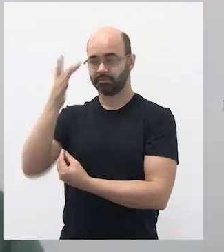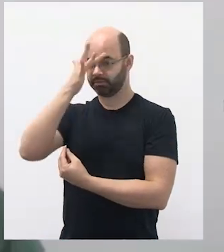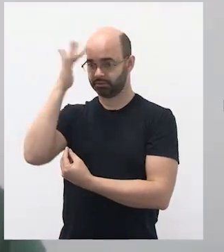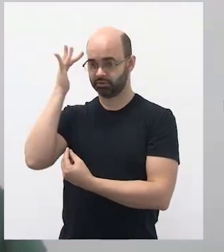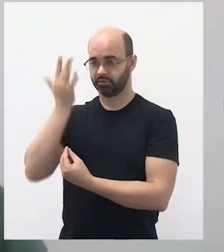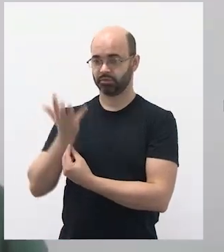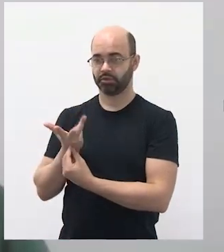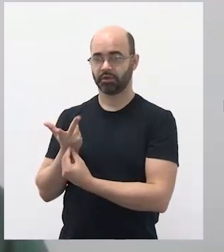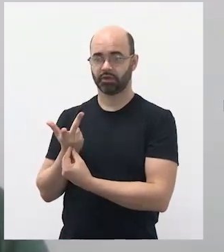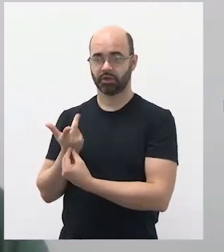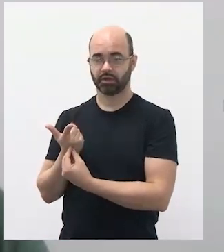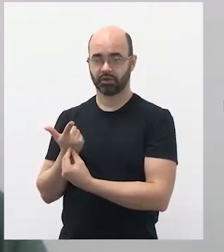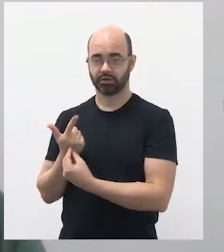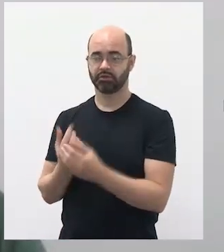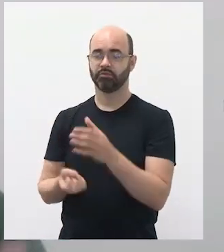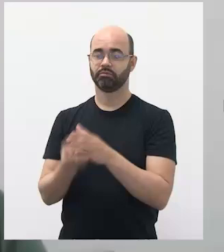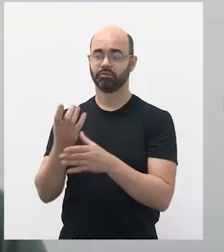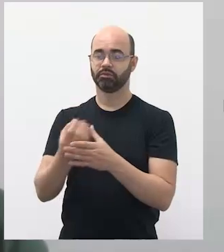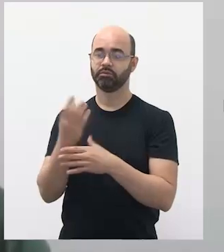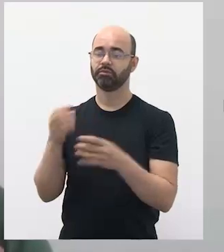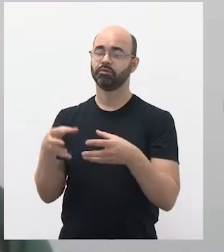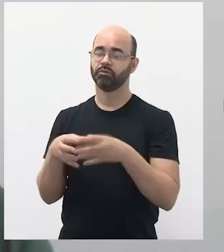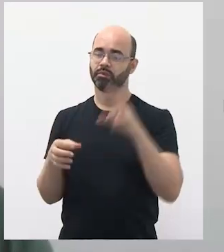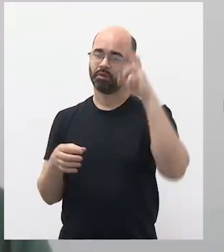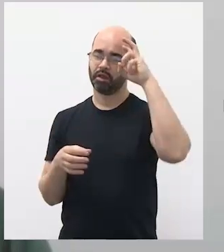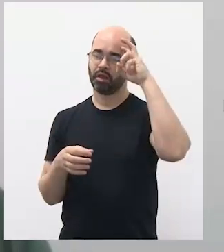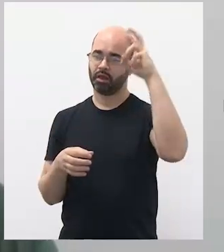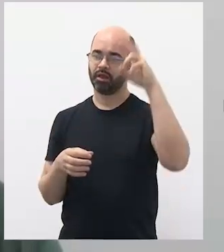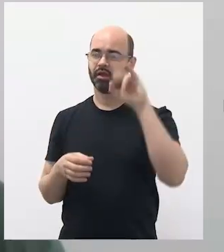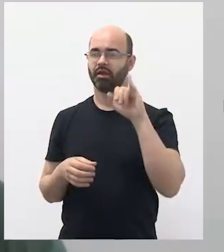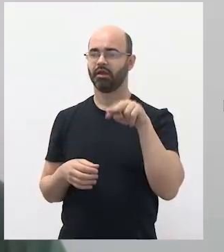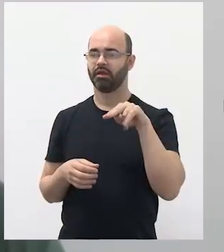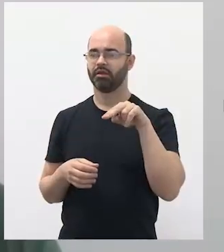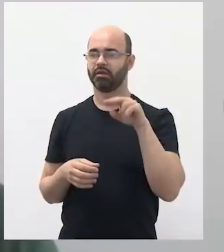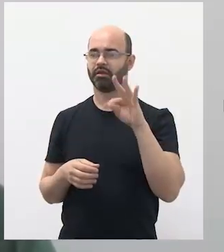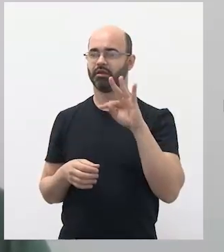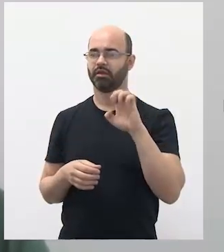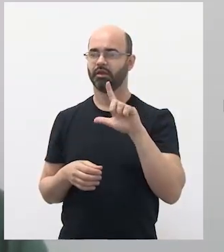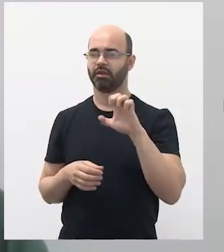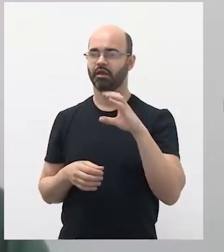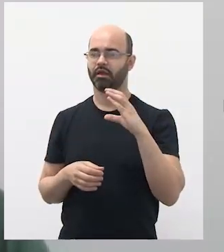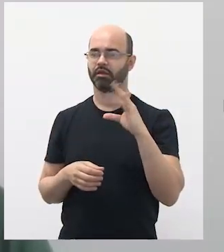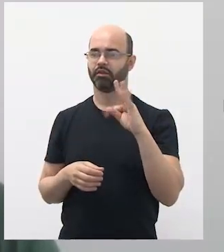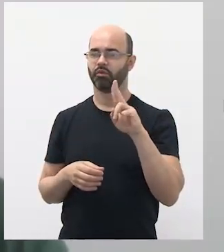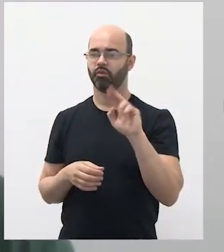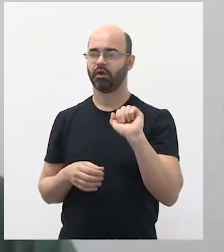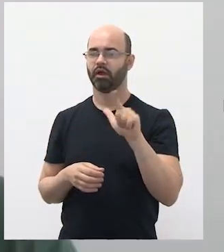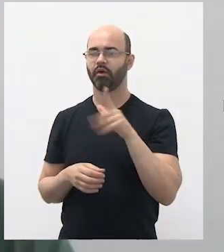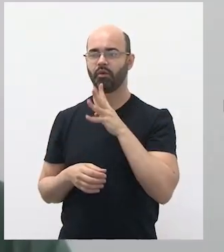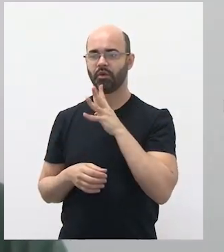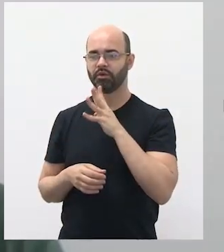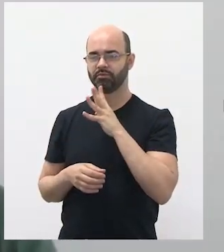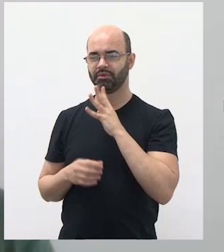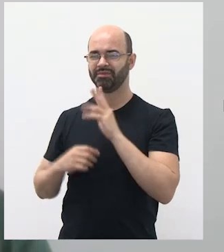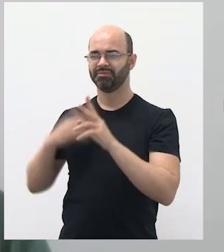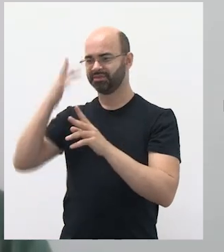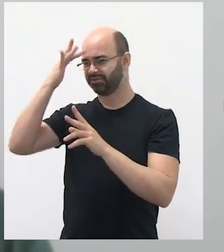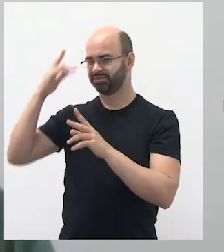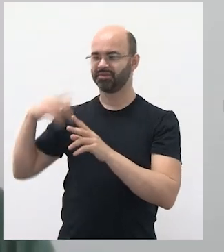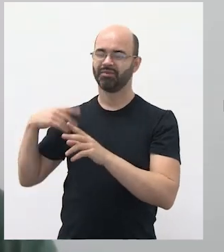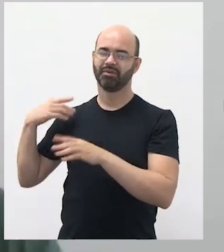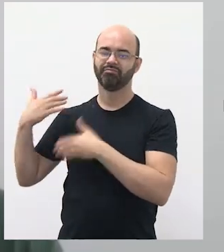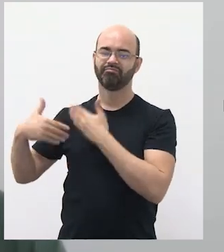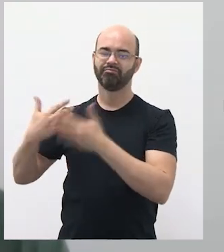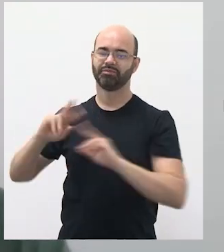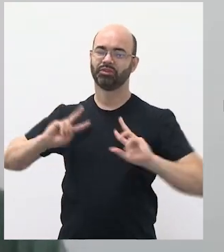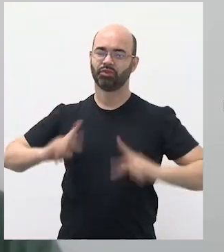produção aí intelectual, para a produção de conhecimento da humanidade, né? E aí